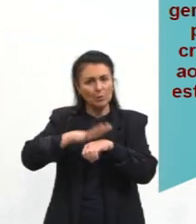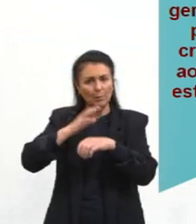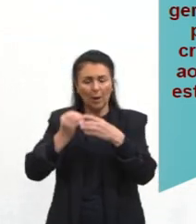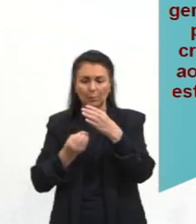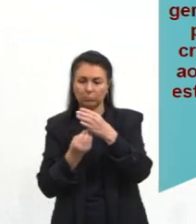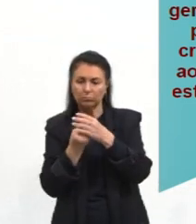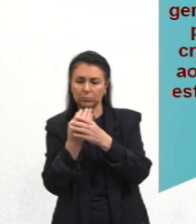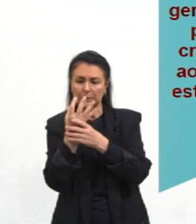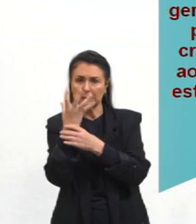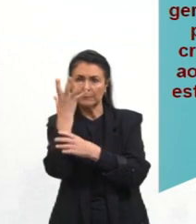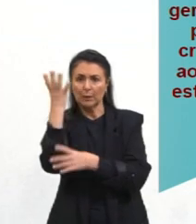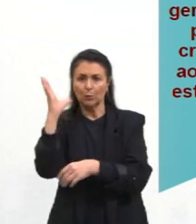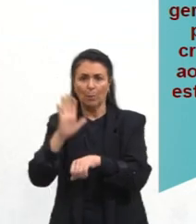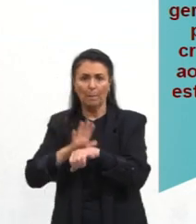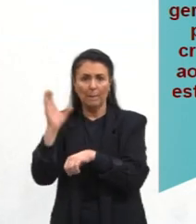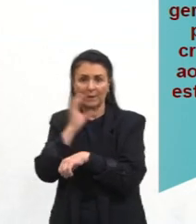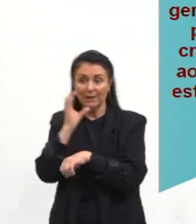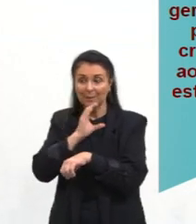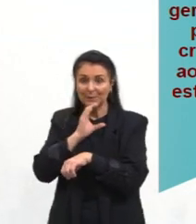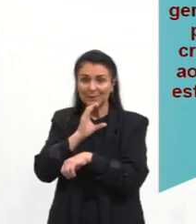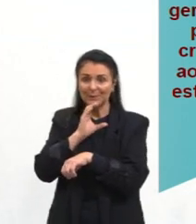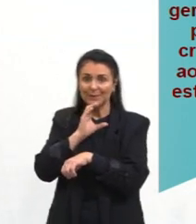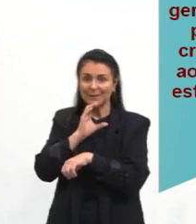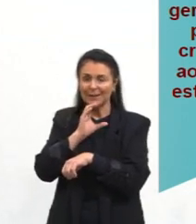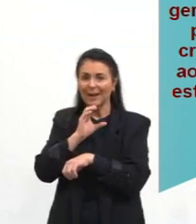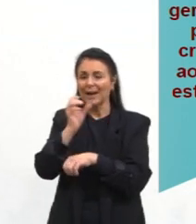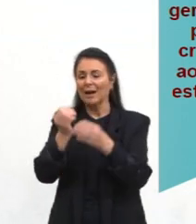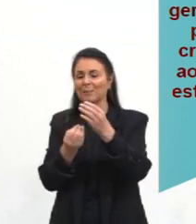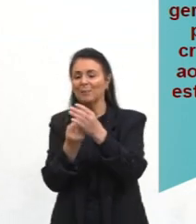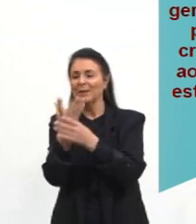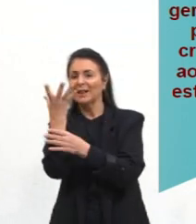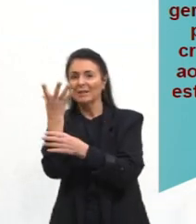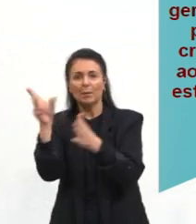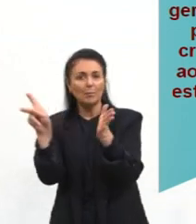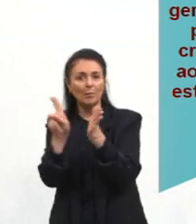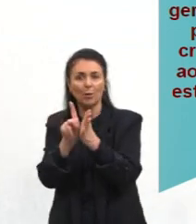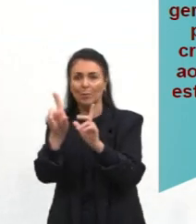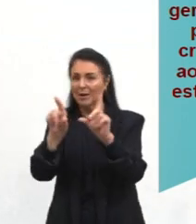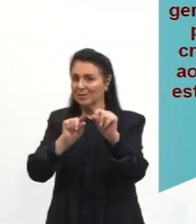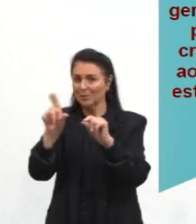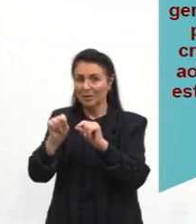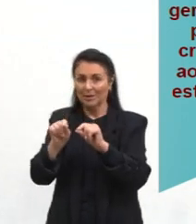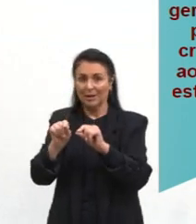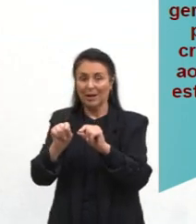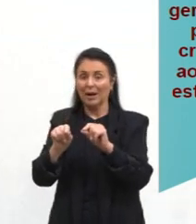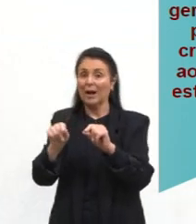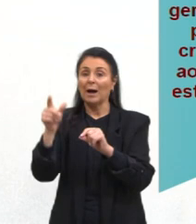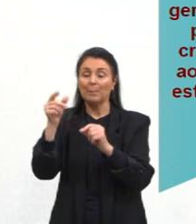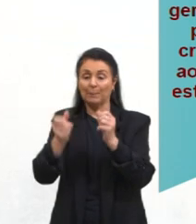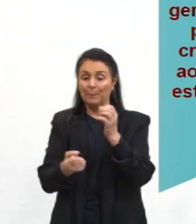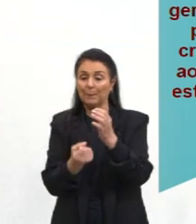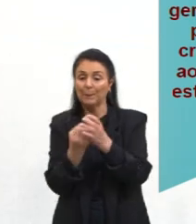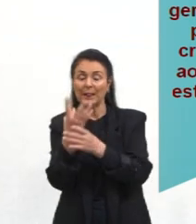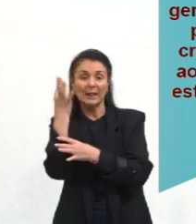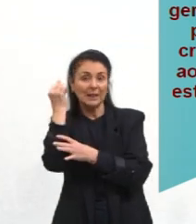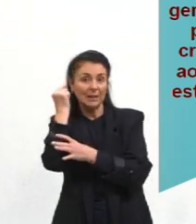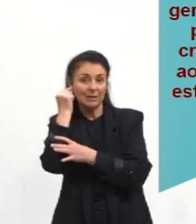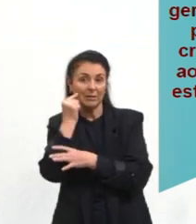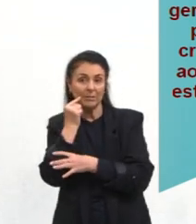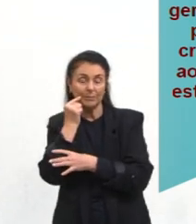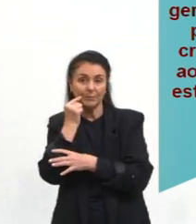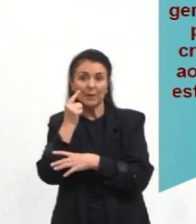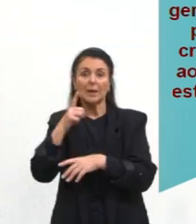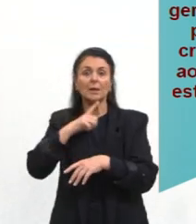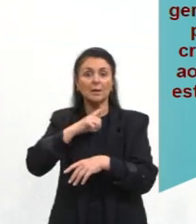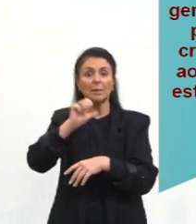crescimento mais rápido que vão ser escolhidos pela planta feminina o aborto diferencial